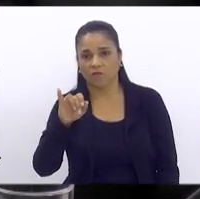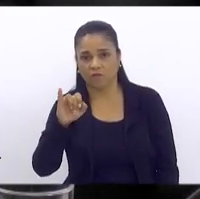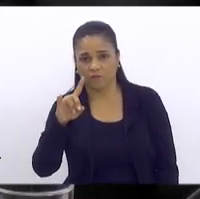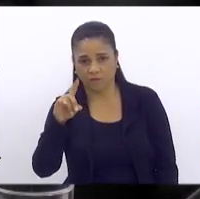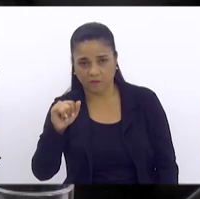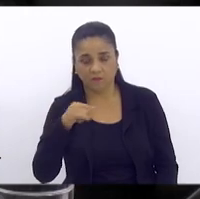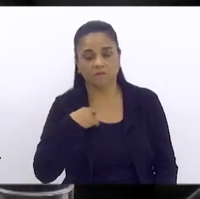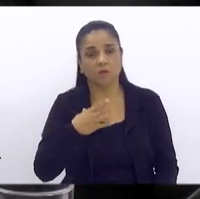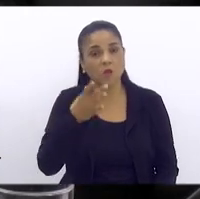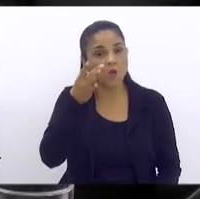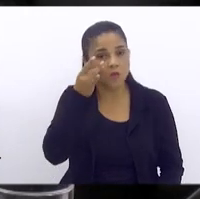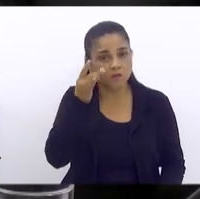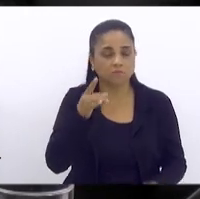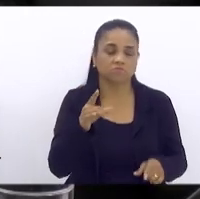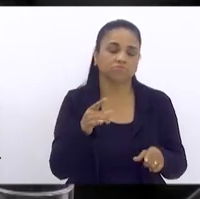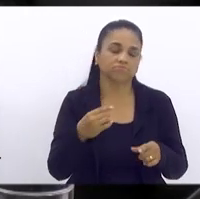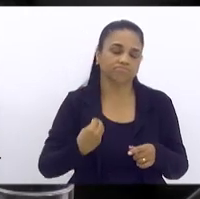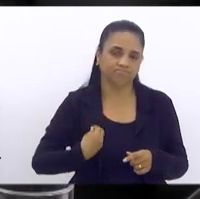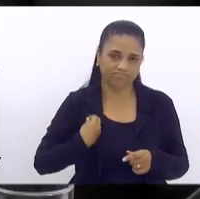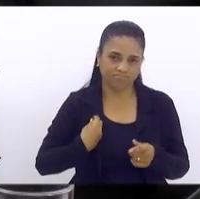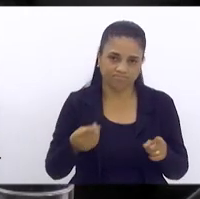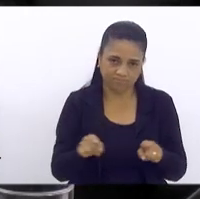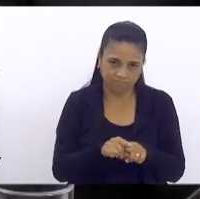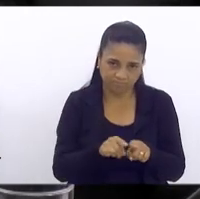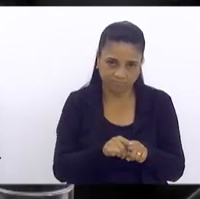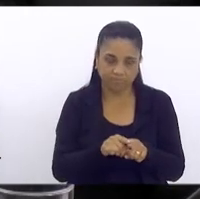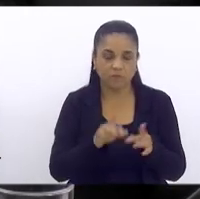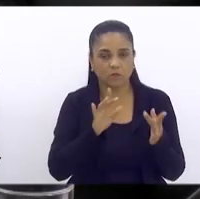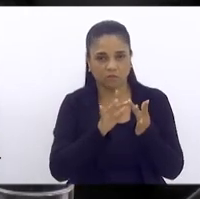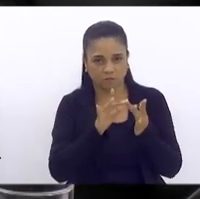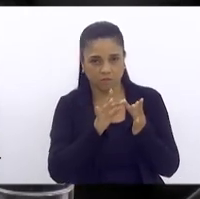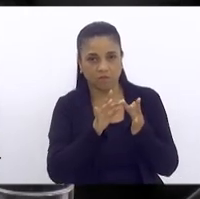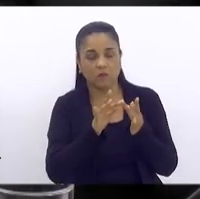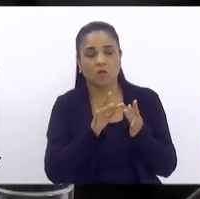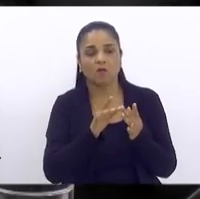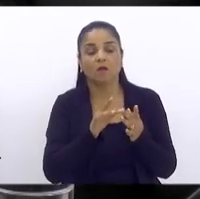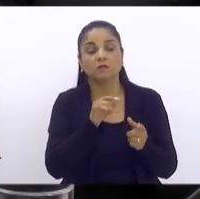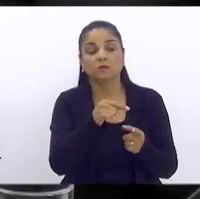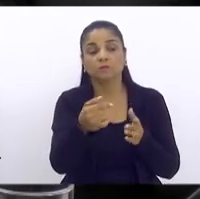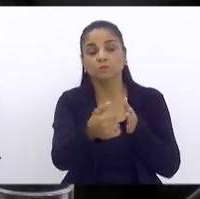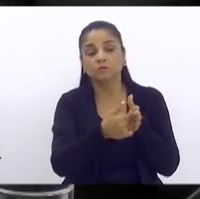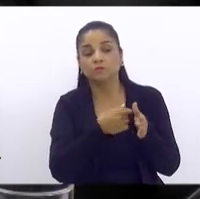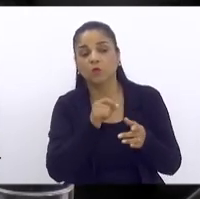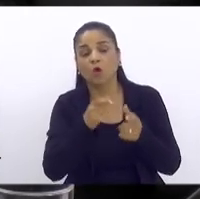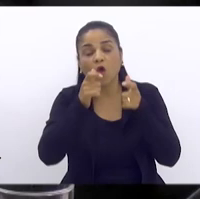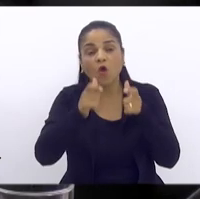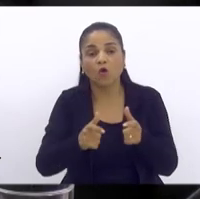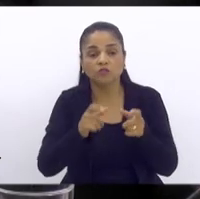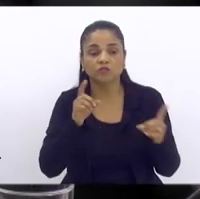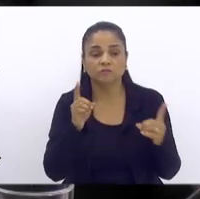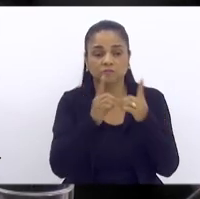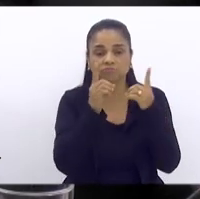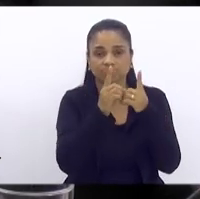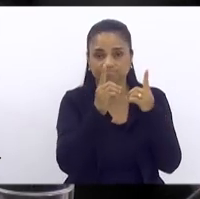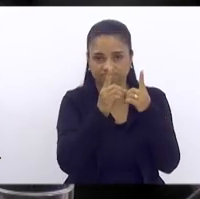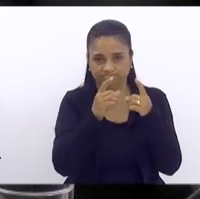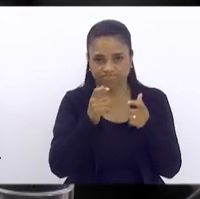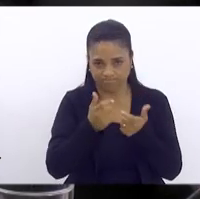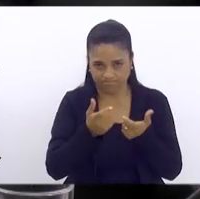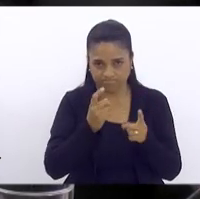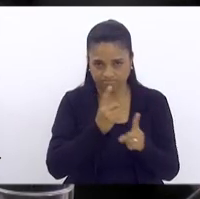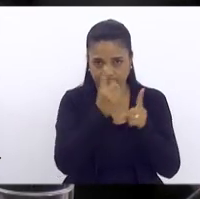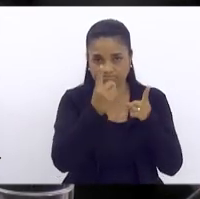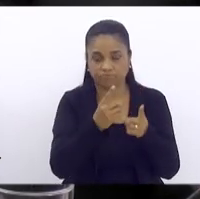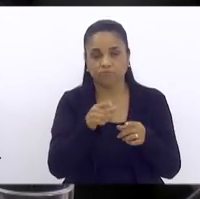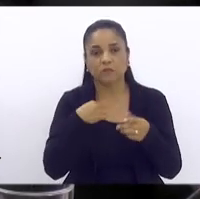né? Isso que é interessante. Até a deputada Índia comentou onde que a vítima pode encontrar esse atendimento. Tem uma parceria super